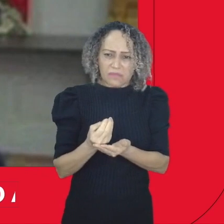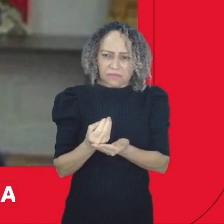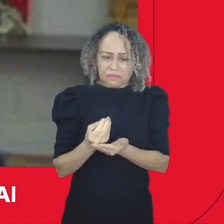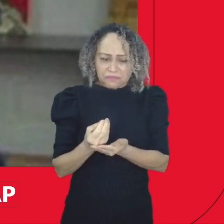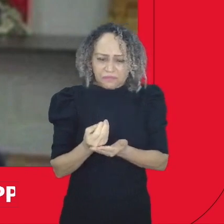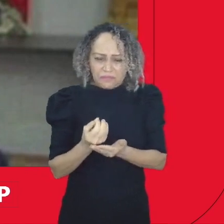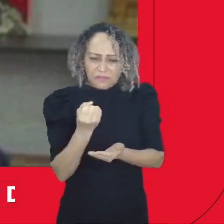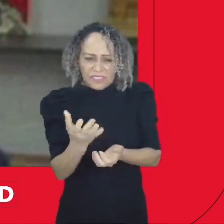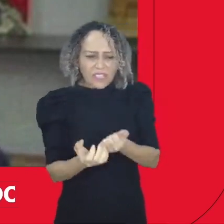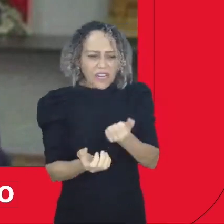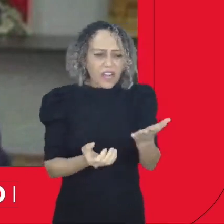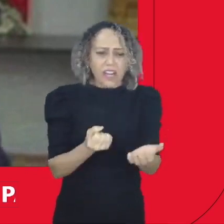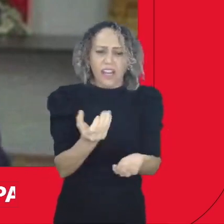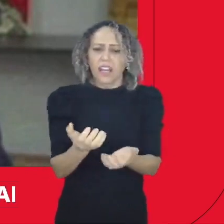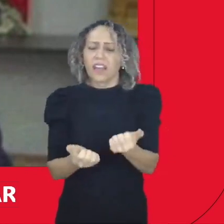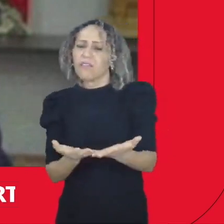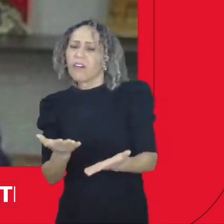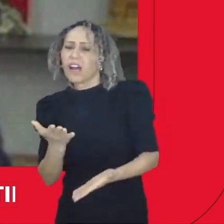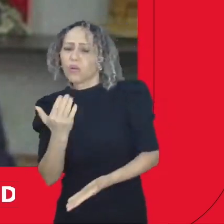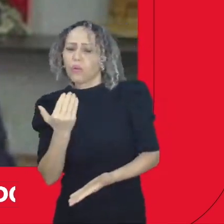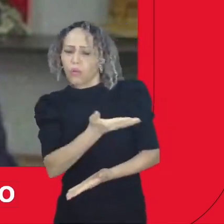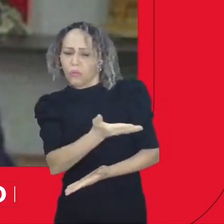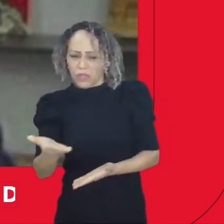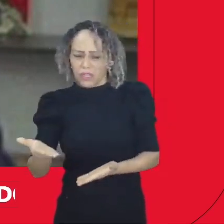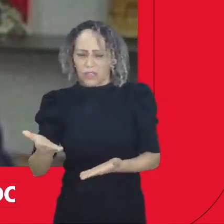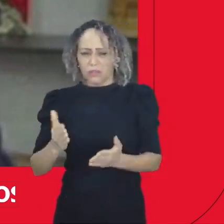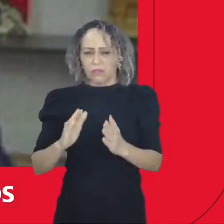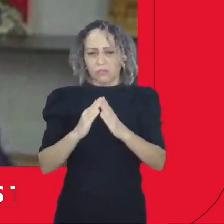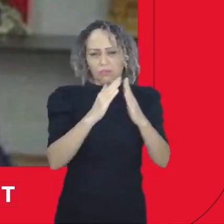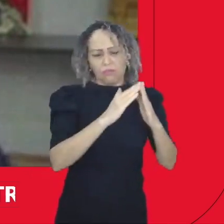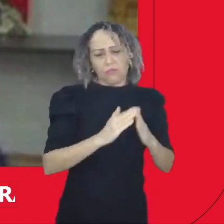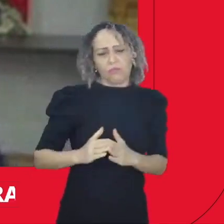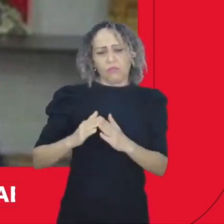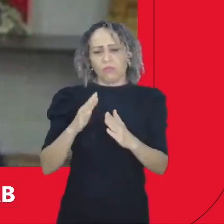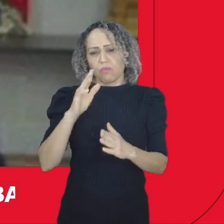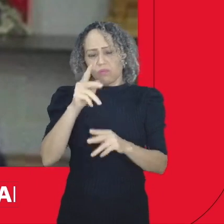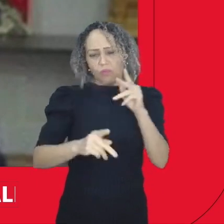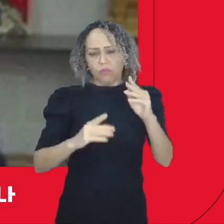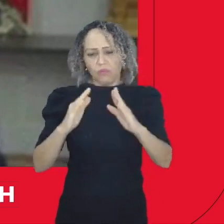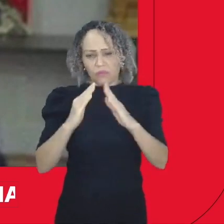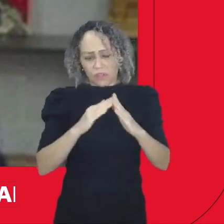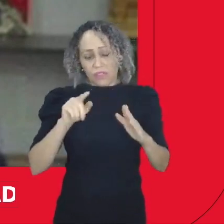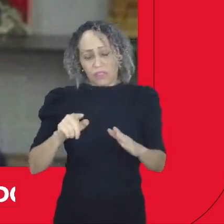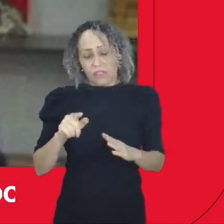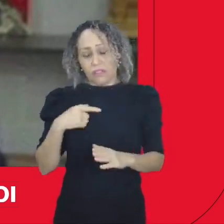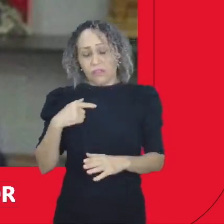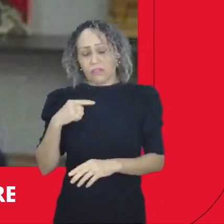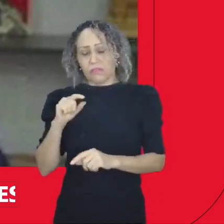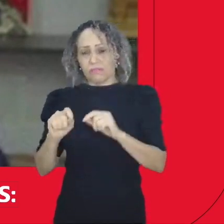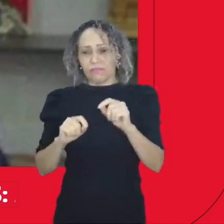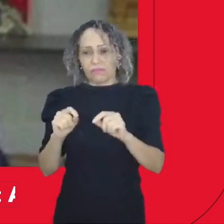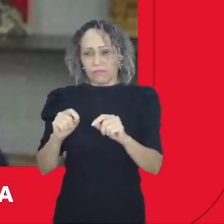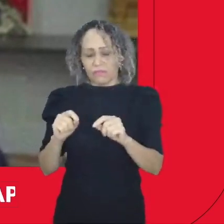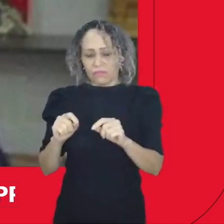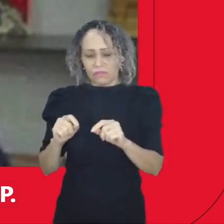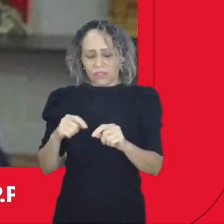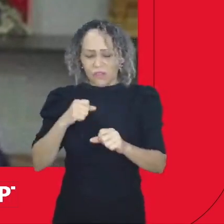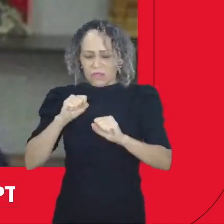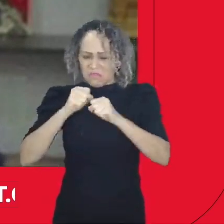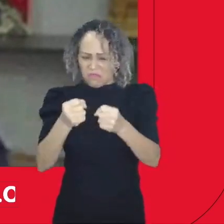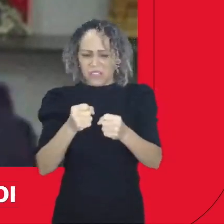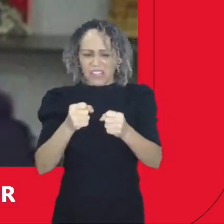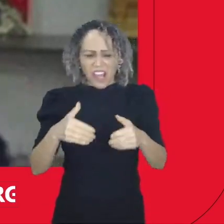mandato coordenar uma força-tarefa de combate à fome e de combate à pobreza no nosso estado. Nós não vamos